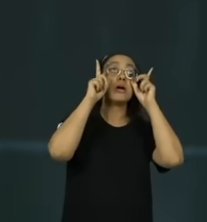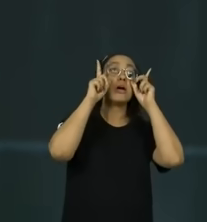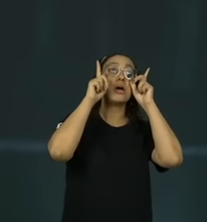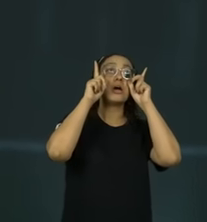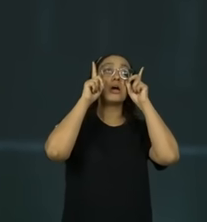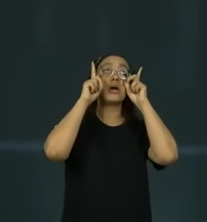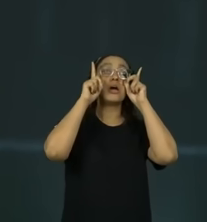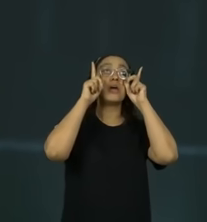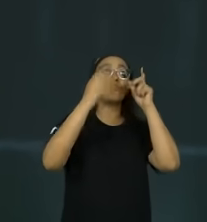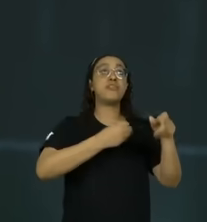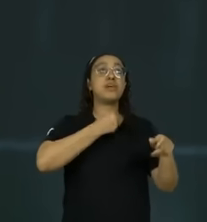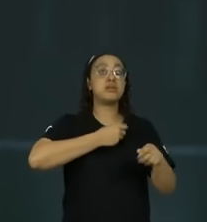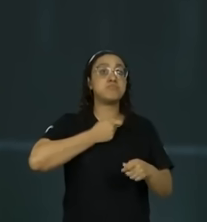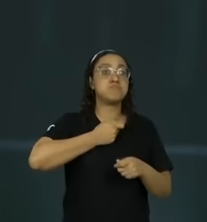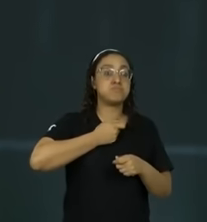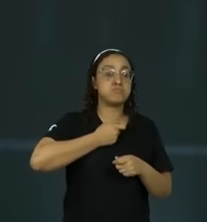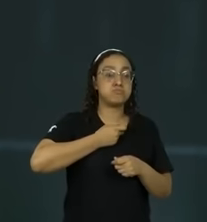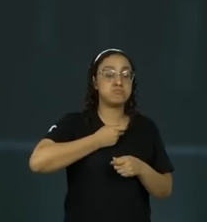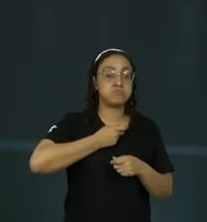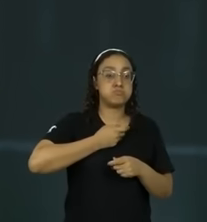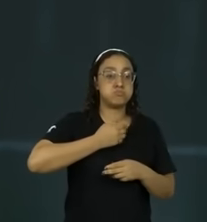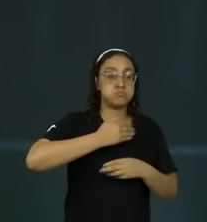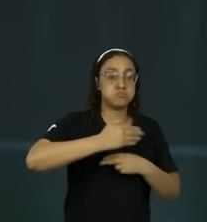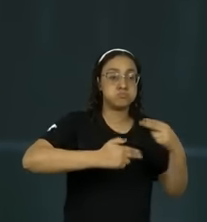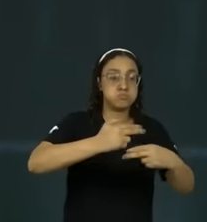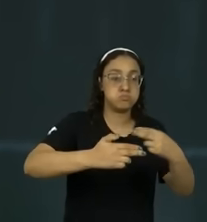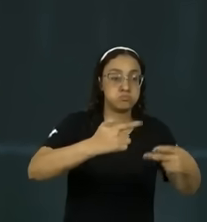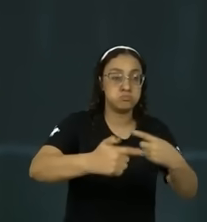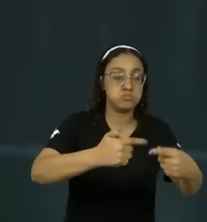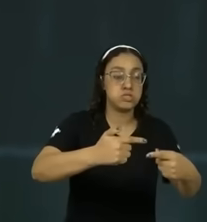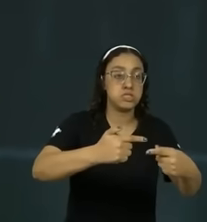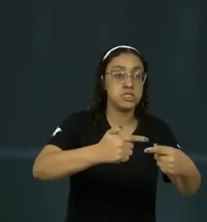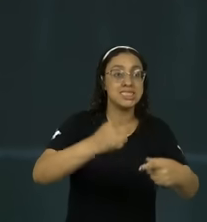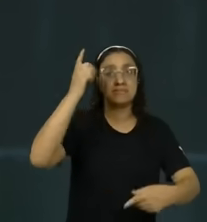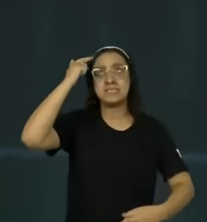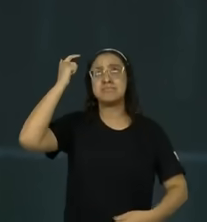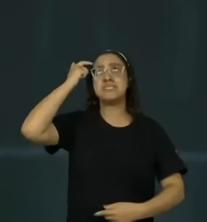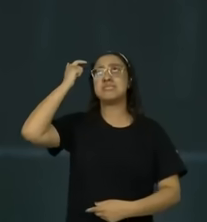poço. José foi jogado no poço. E eu pergunto para você: